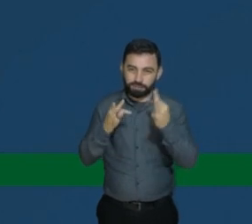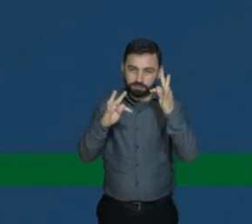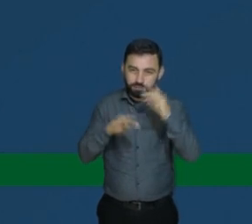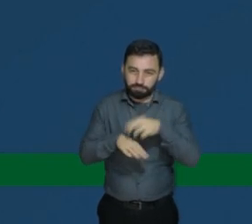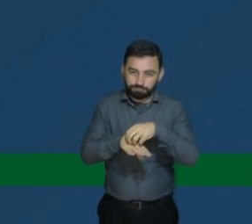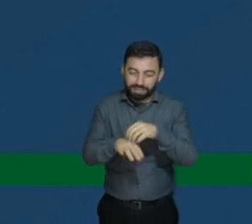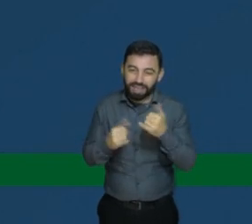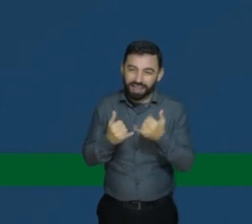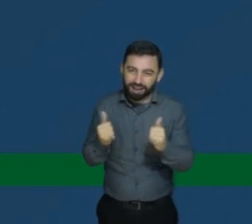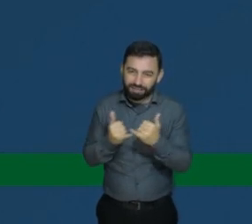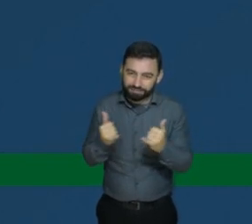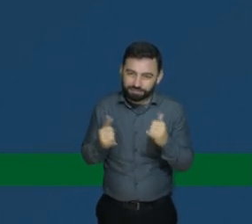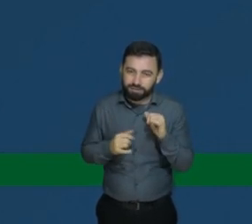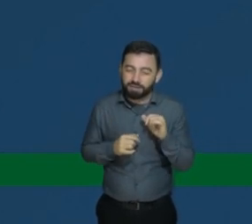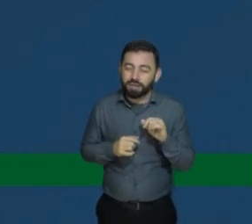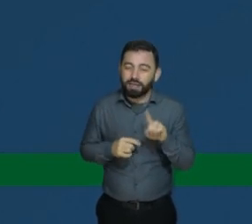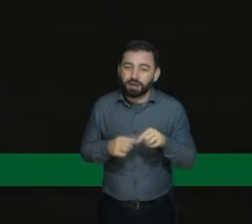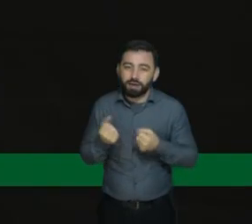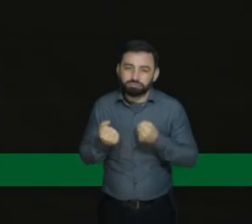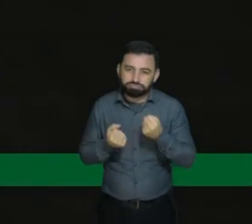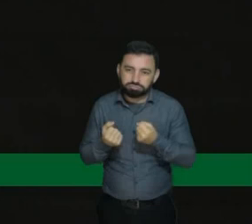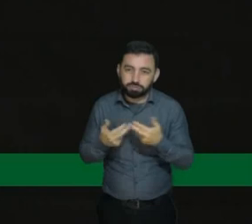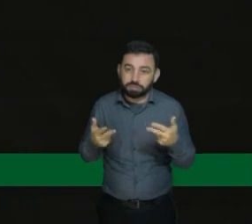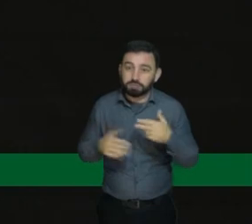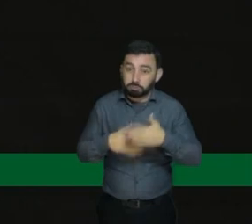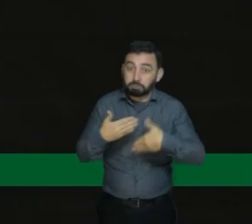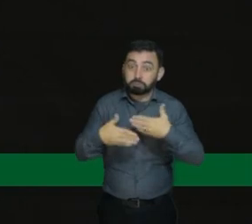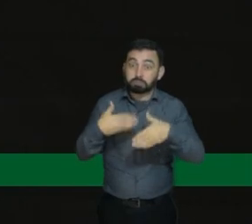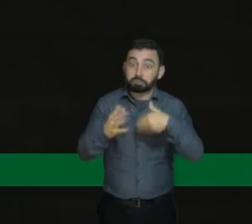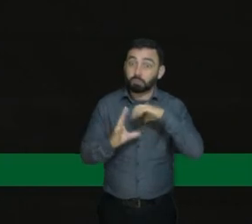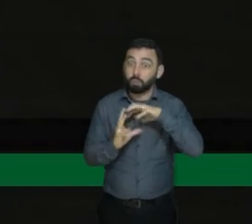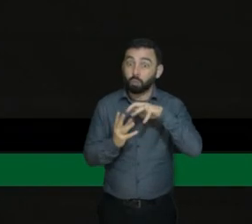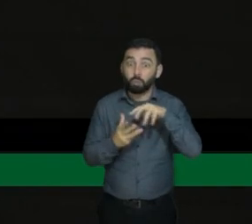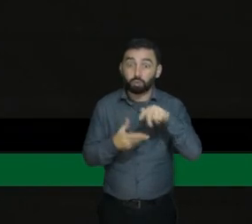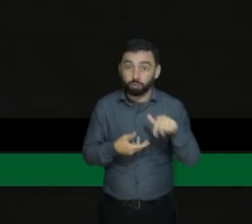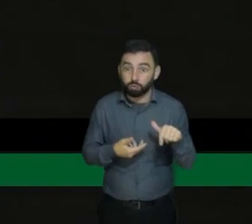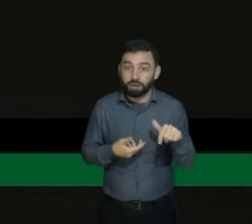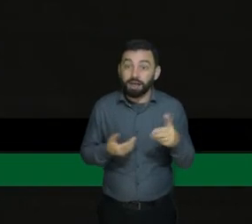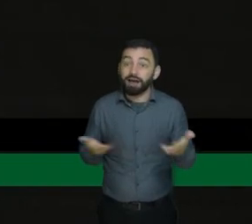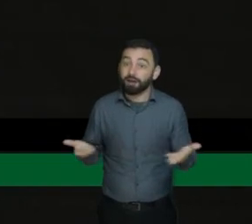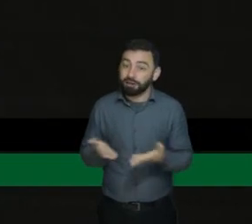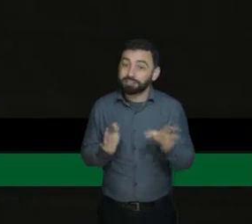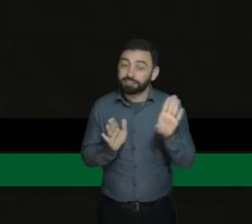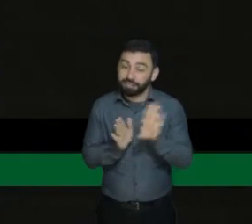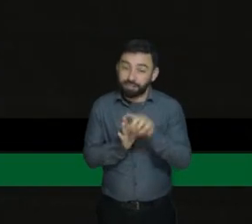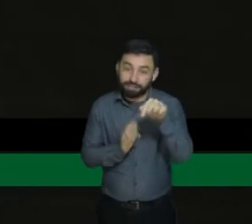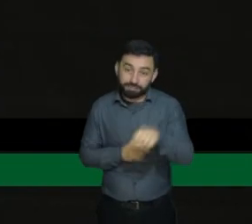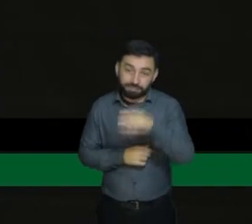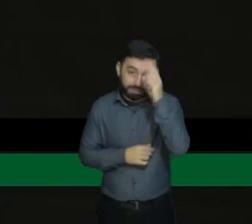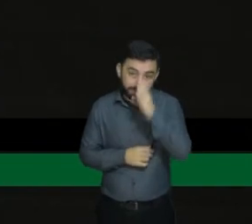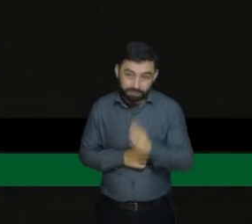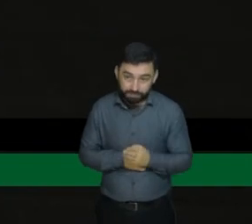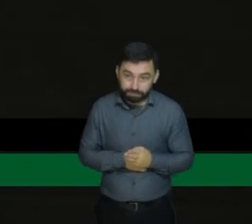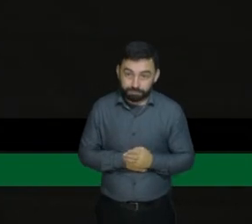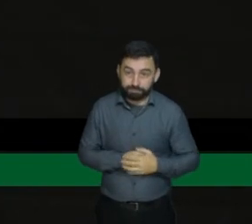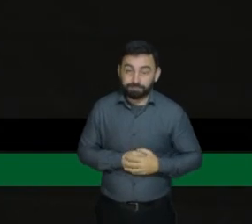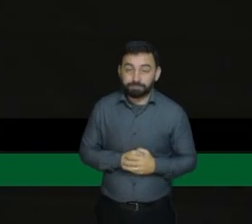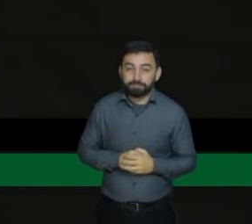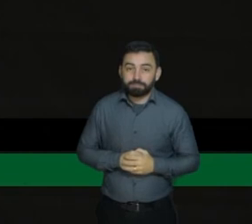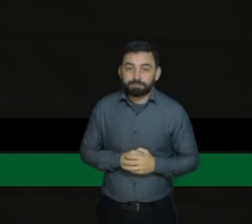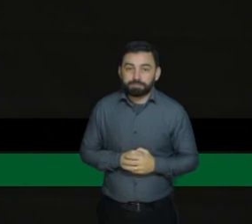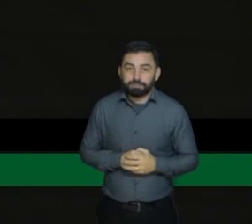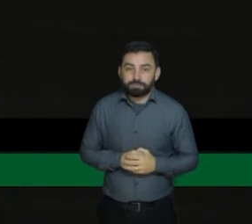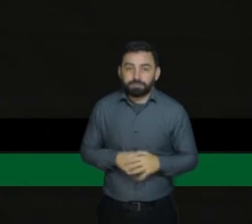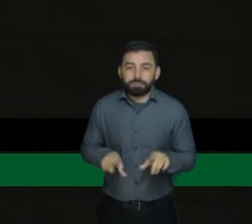mobilidade elétrica, que já está bastante avançada no mundo inteiro e agora chega ao Brasil nos anos mais recentes.